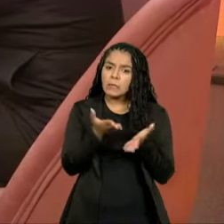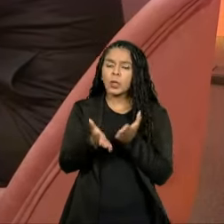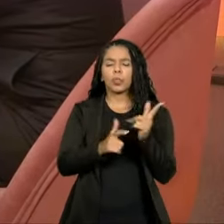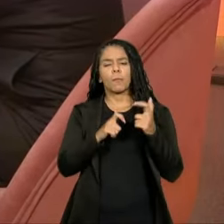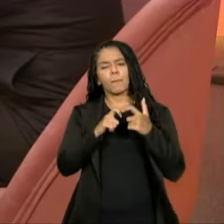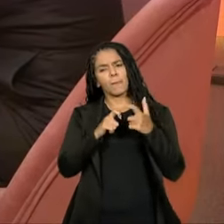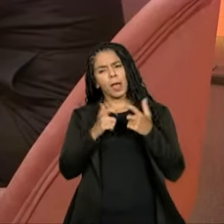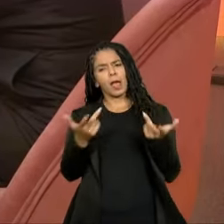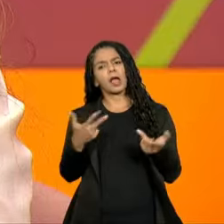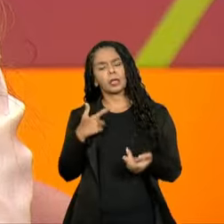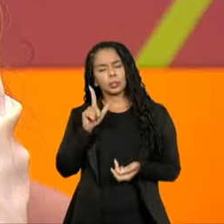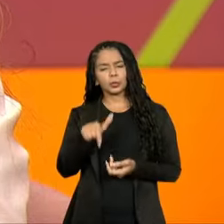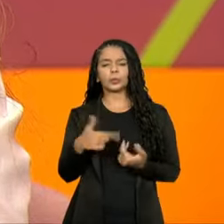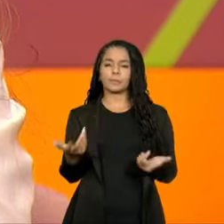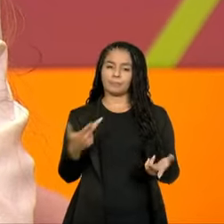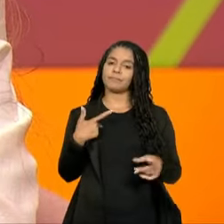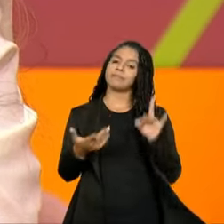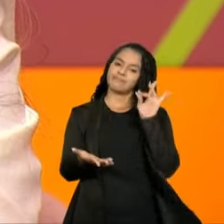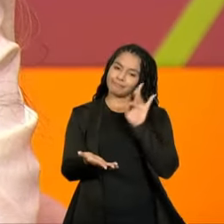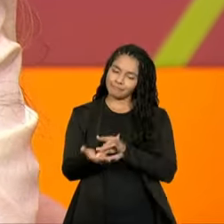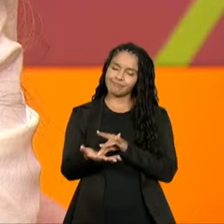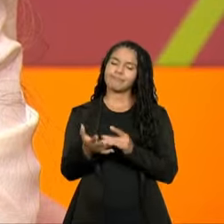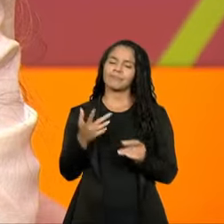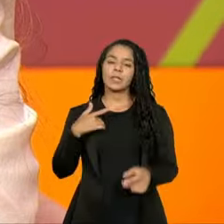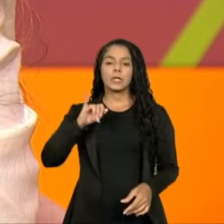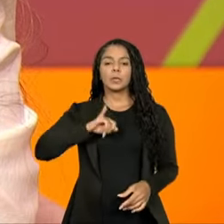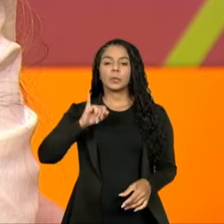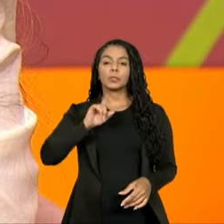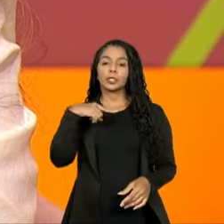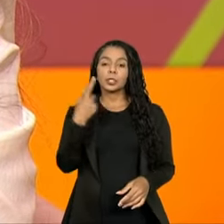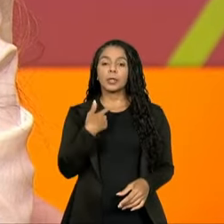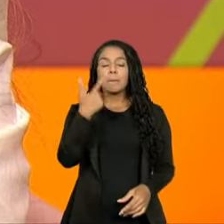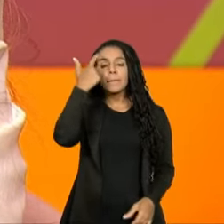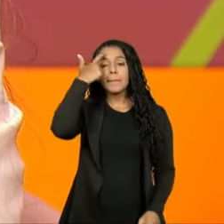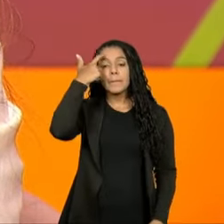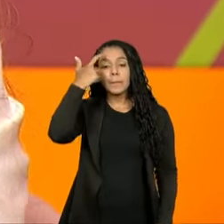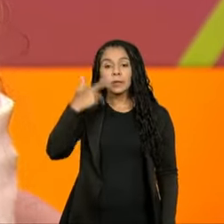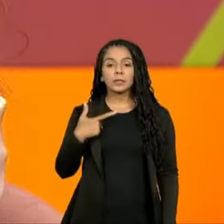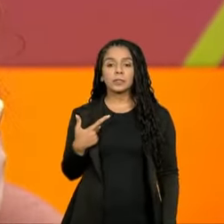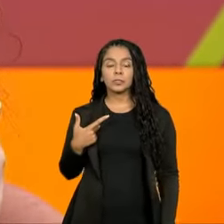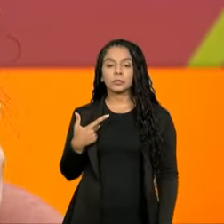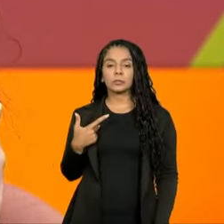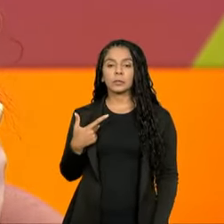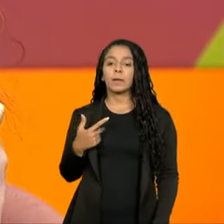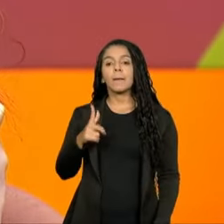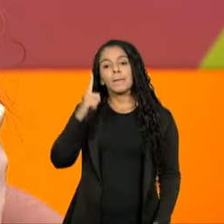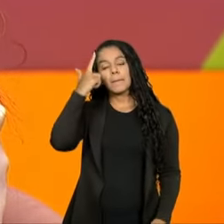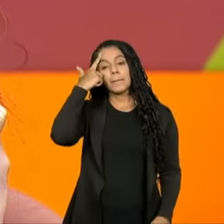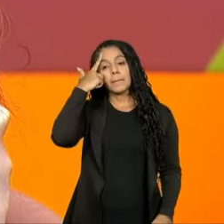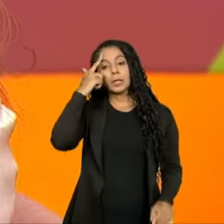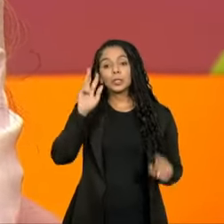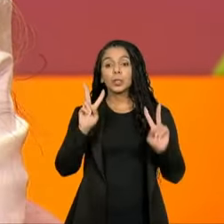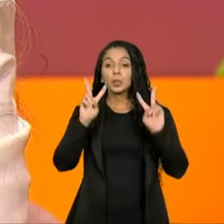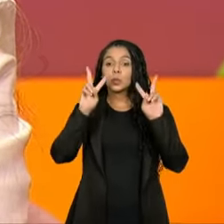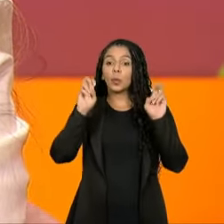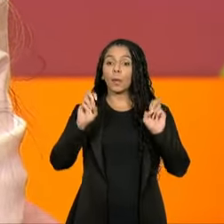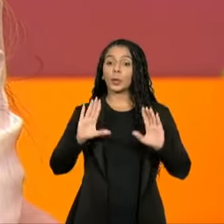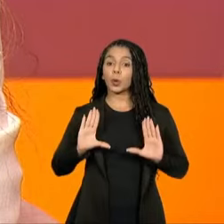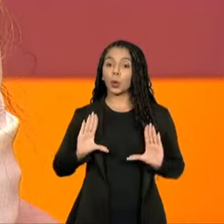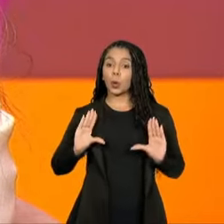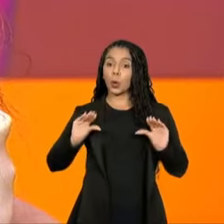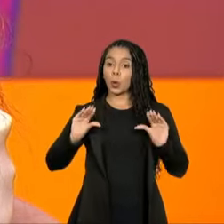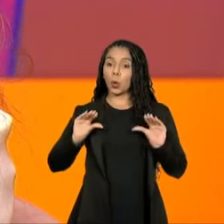alguma coisa, não é, não? Exatamente. E é importante que a gente diga que, assim, muito para além da questão, na verdade, do